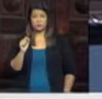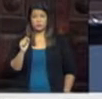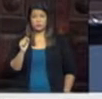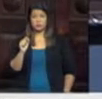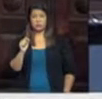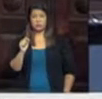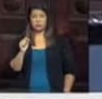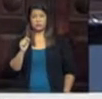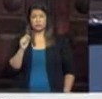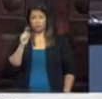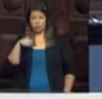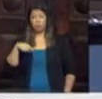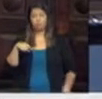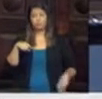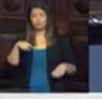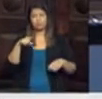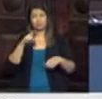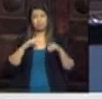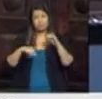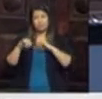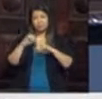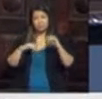produtos diferenciados.